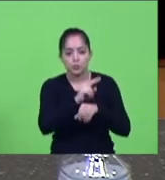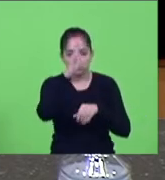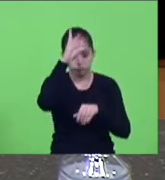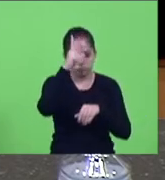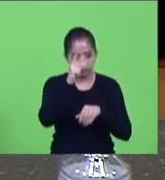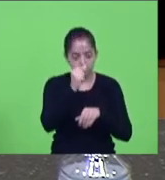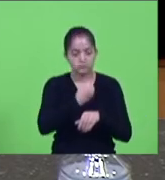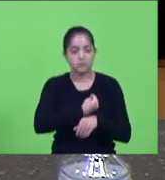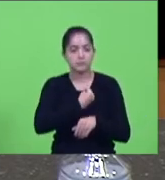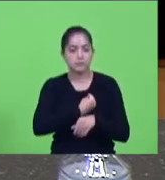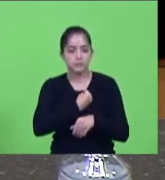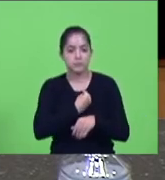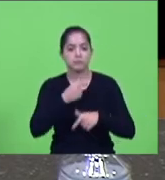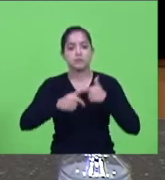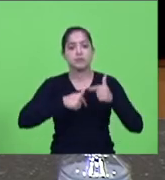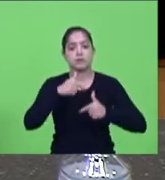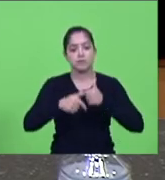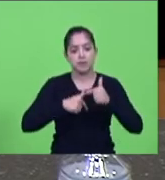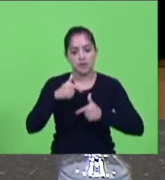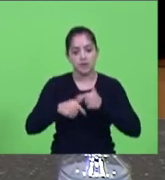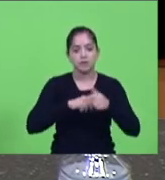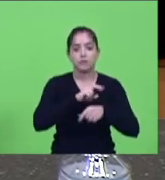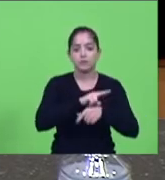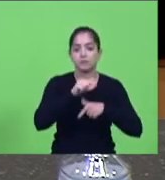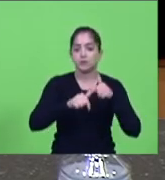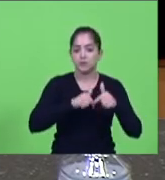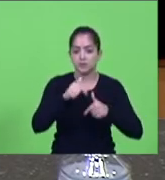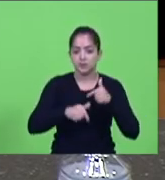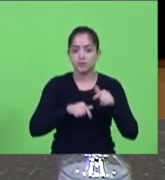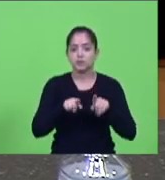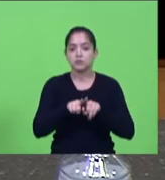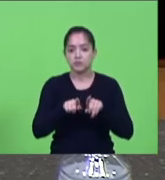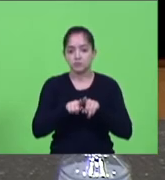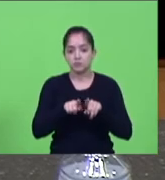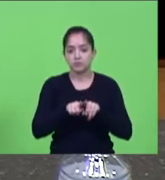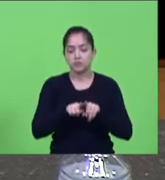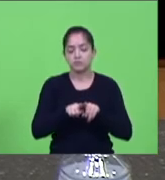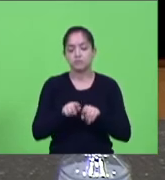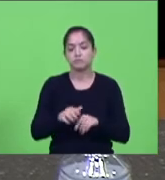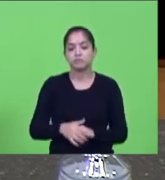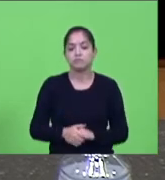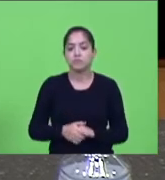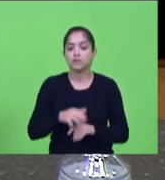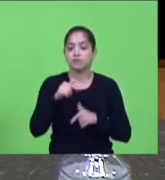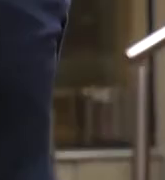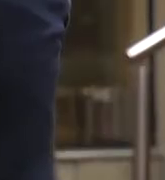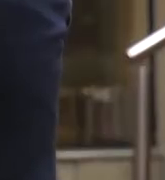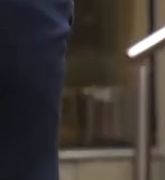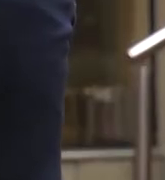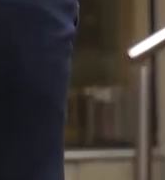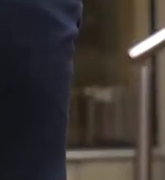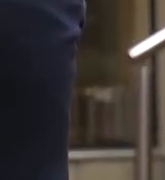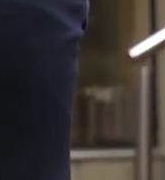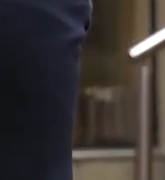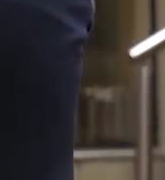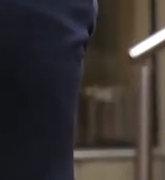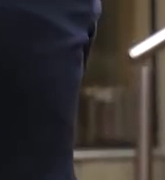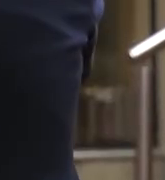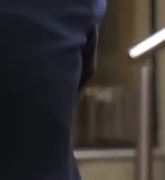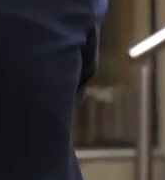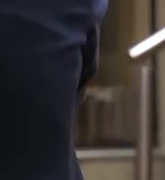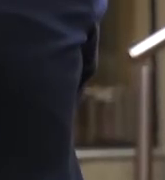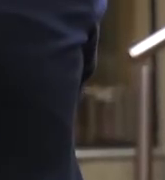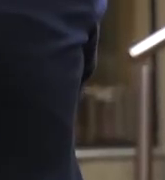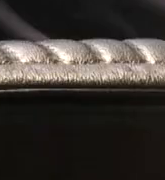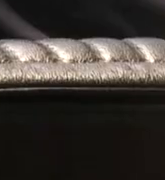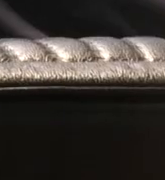da atividade, empregando número expressivo de trabalhadores. Após a decisão inicial